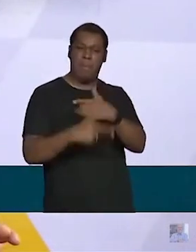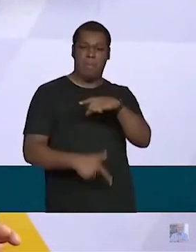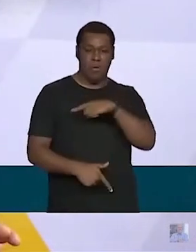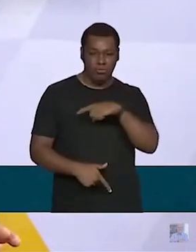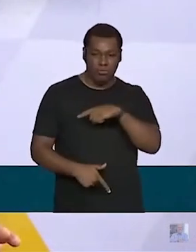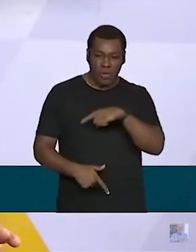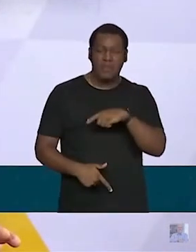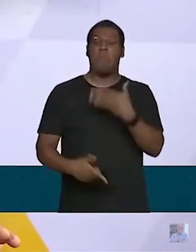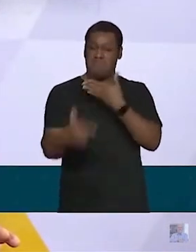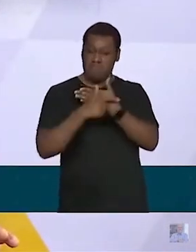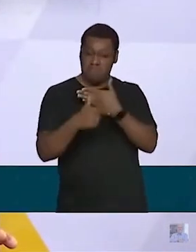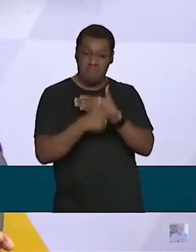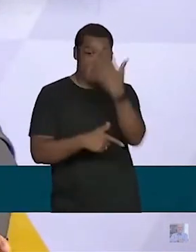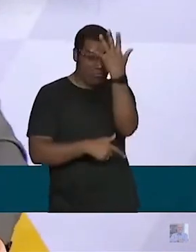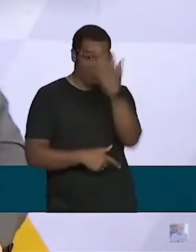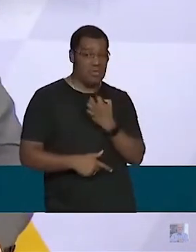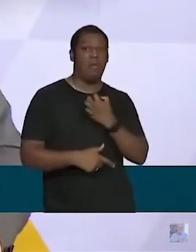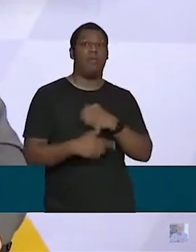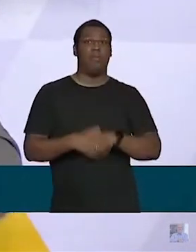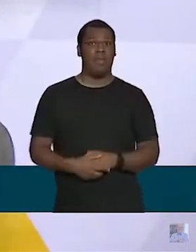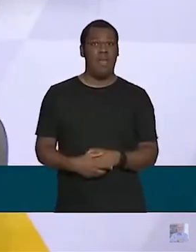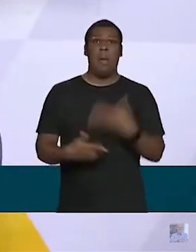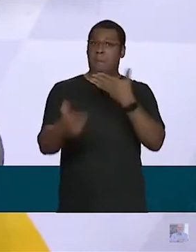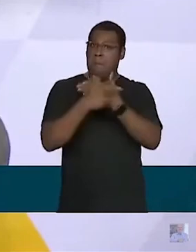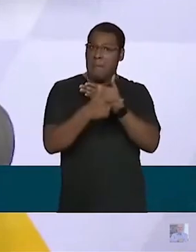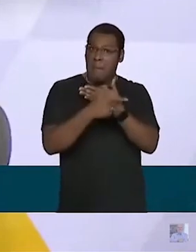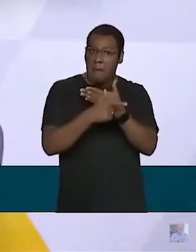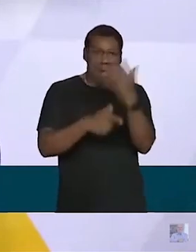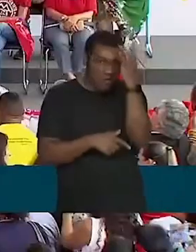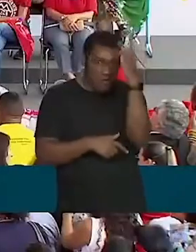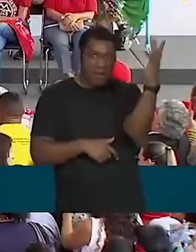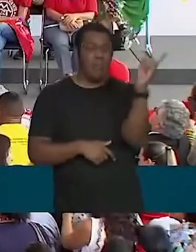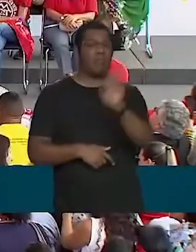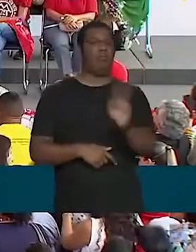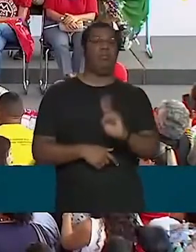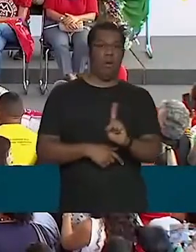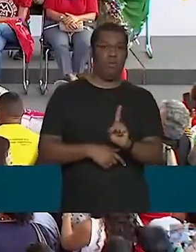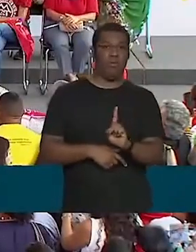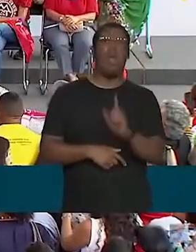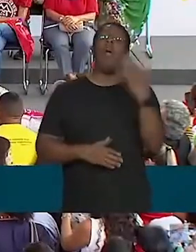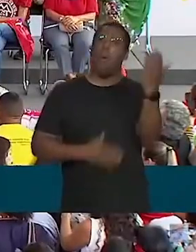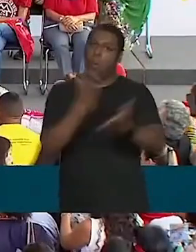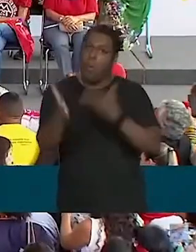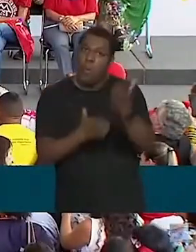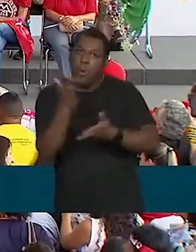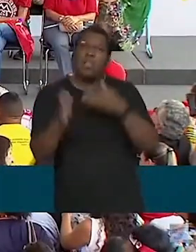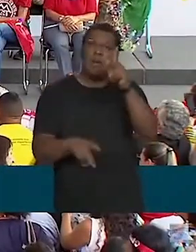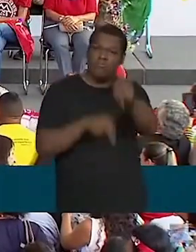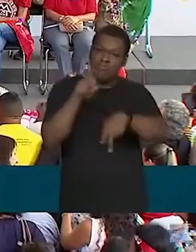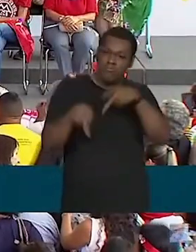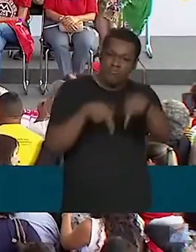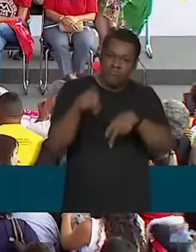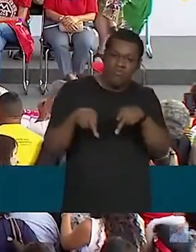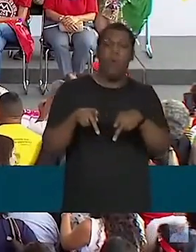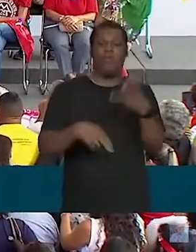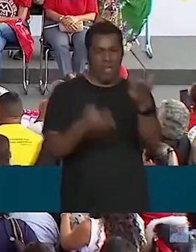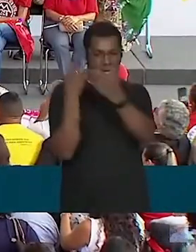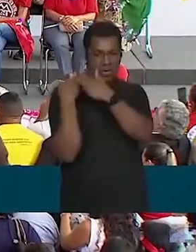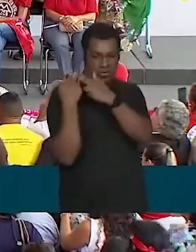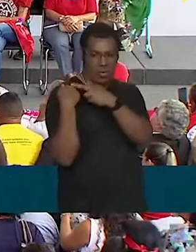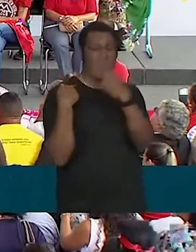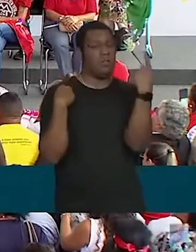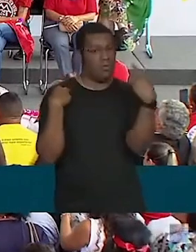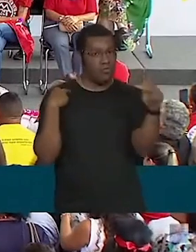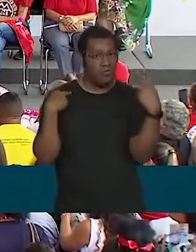muito grande. Não é uma tarefa pequena cuidar da organização popular, não é uma tarefa pequena cuidar